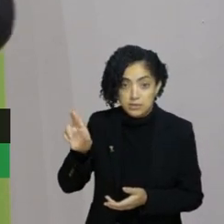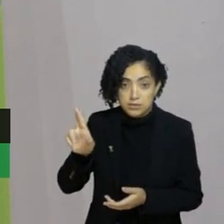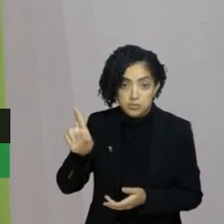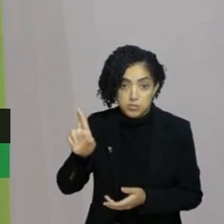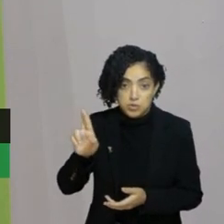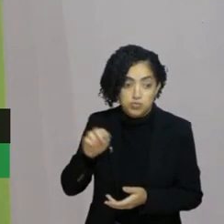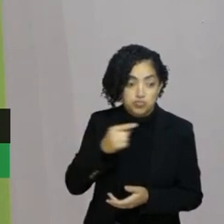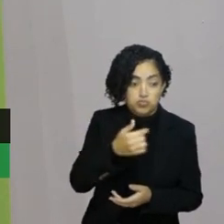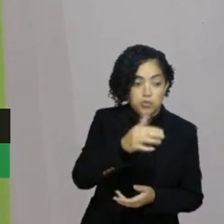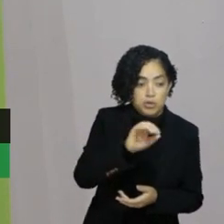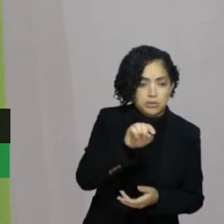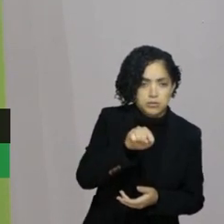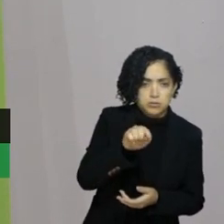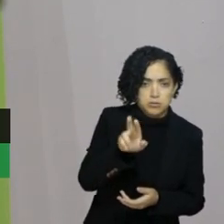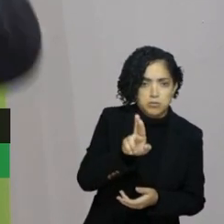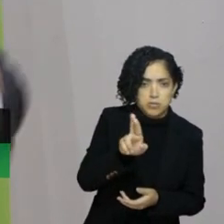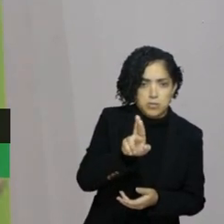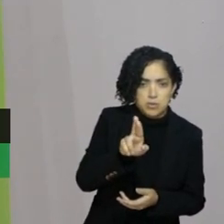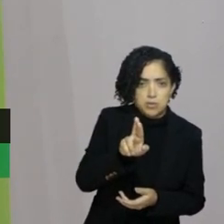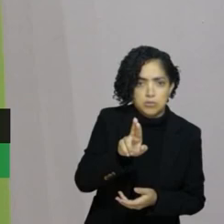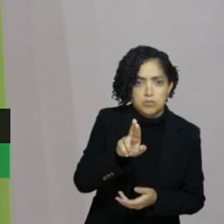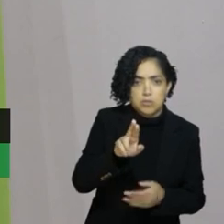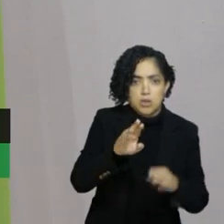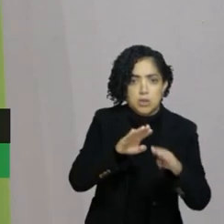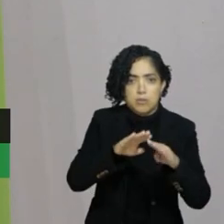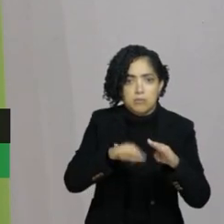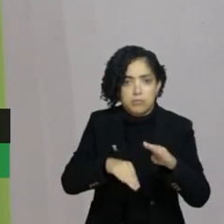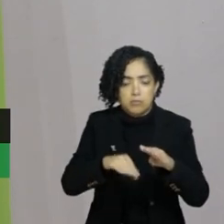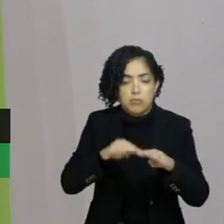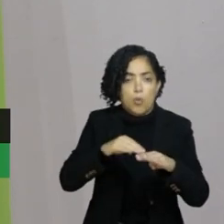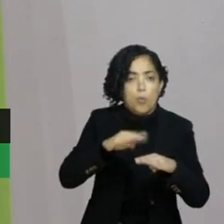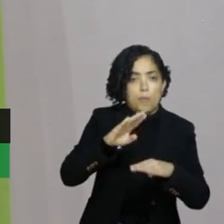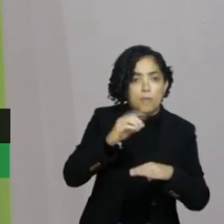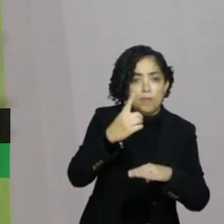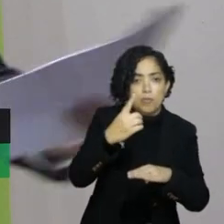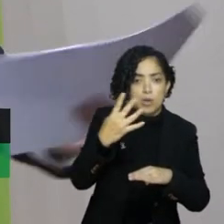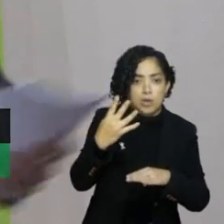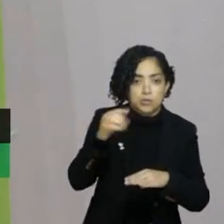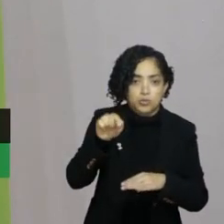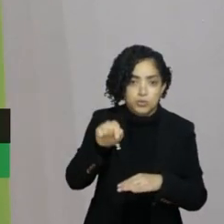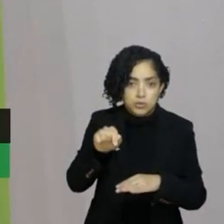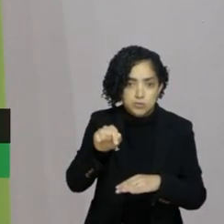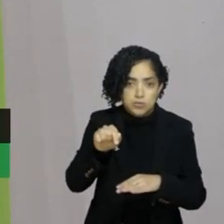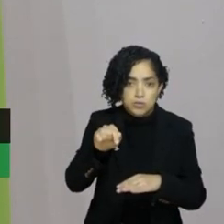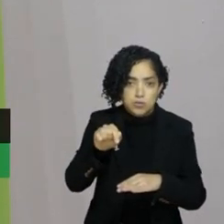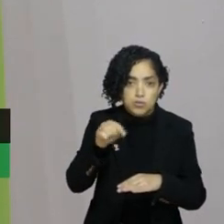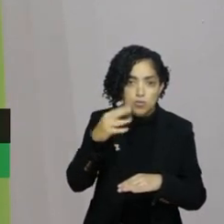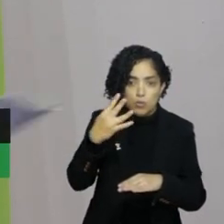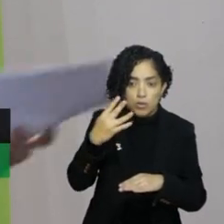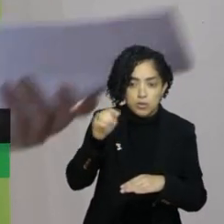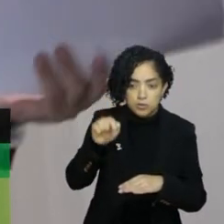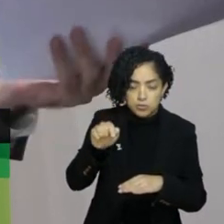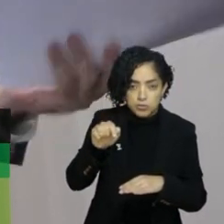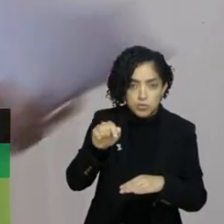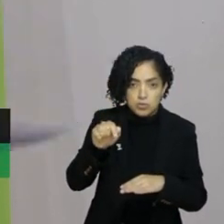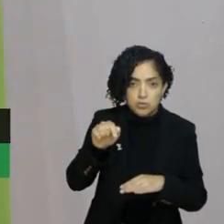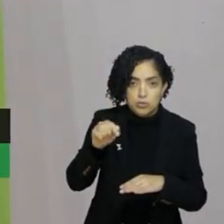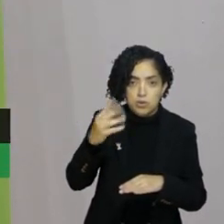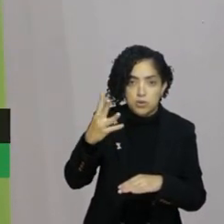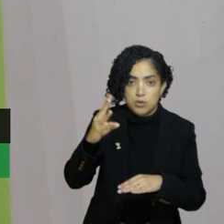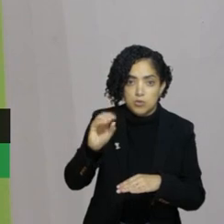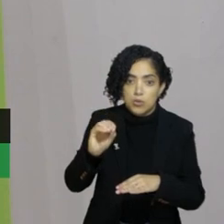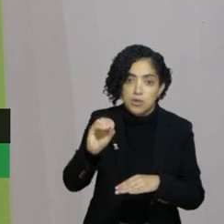10 mil, vai para a Defesa Civil, 14 pau. 14 mil, 4 mil reais, 40%